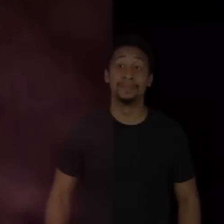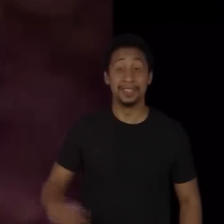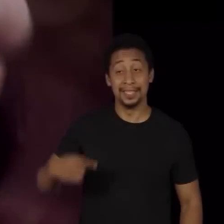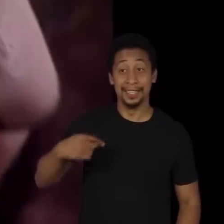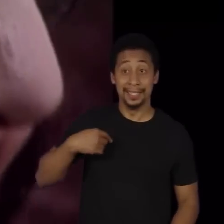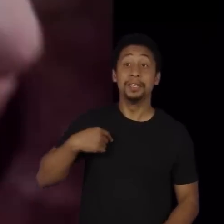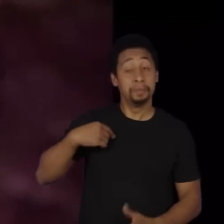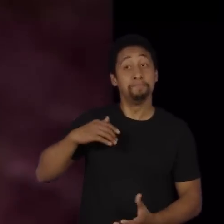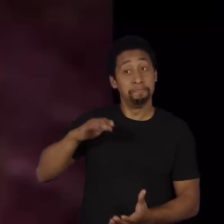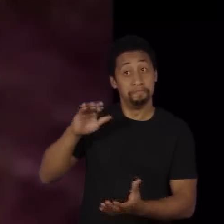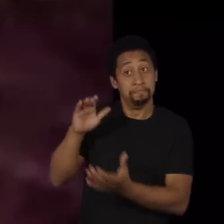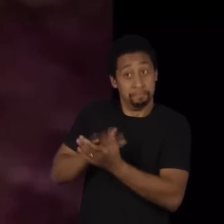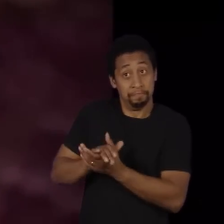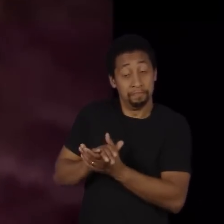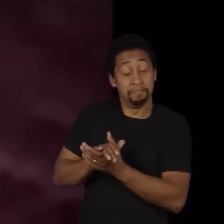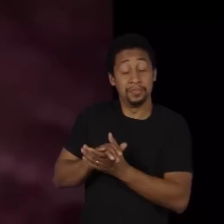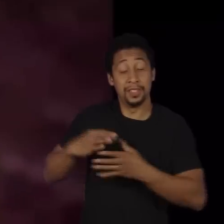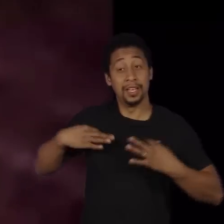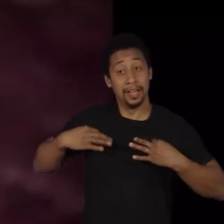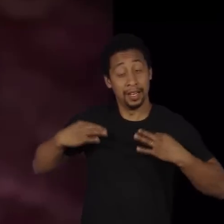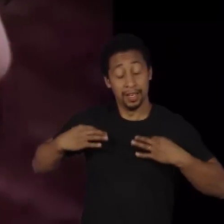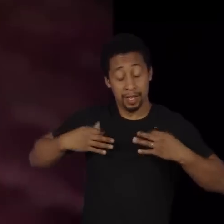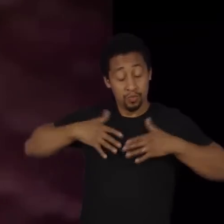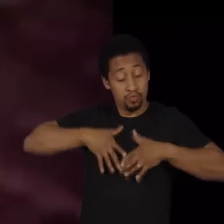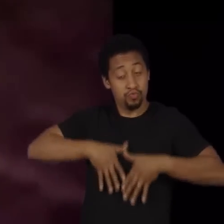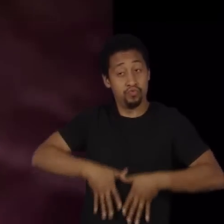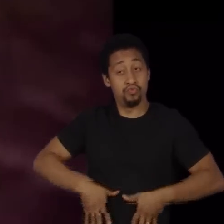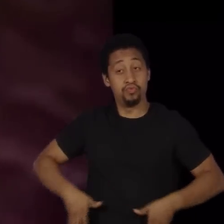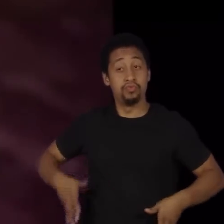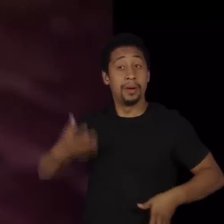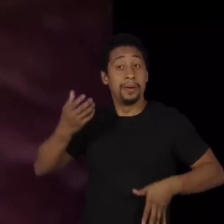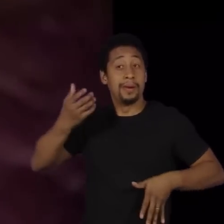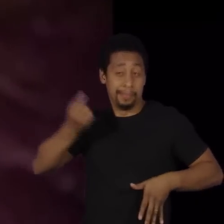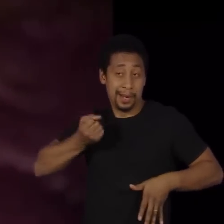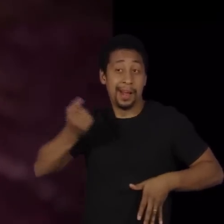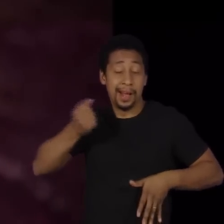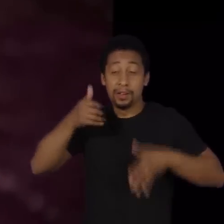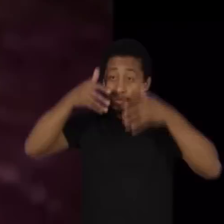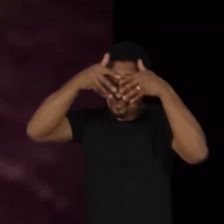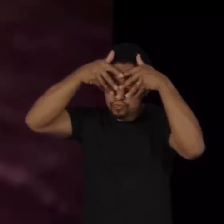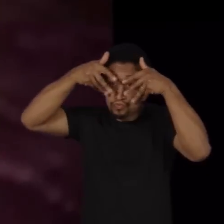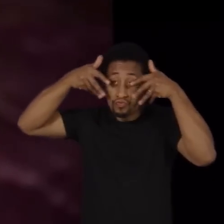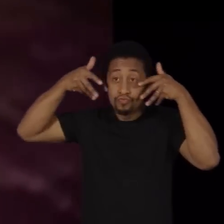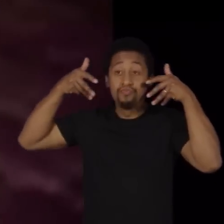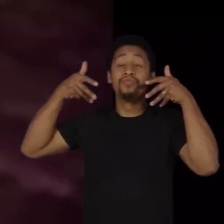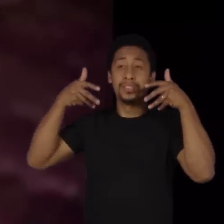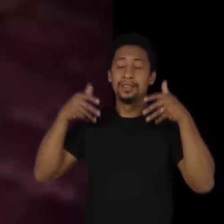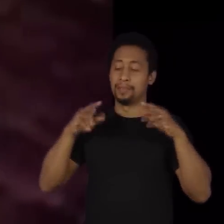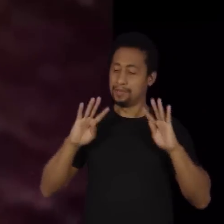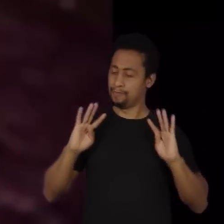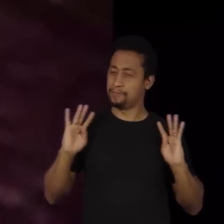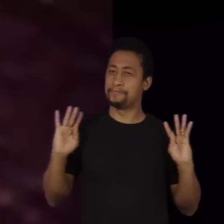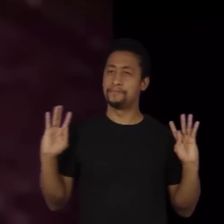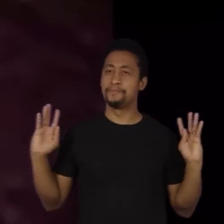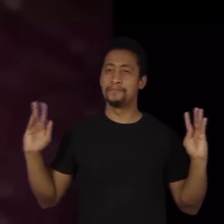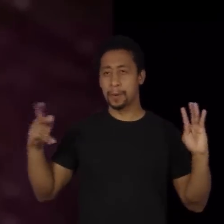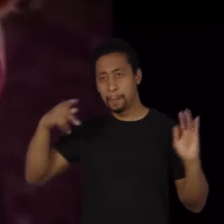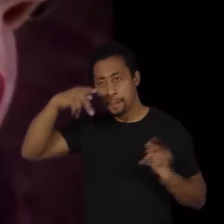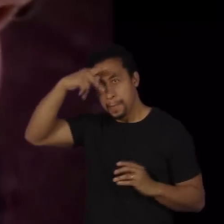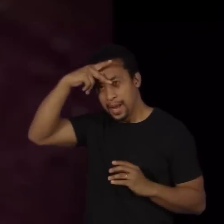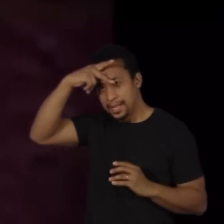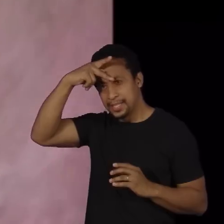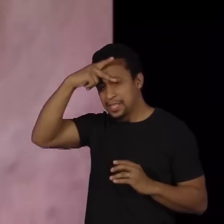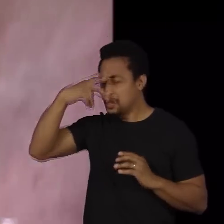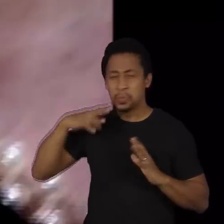véu e grinalda, igreja, padrinho e tudo. Isso foi uma imprudência, porque eu demorei muito tempo e até